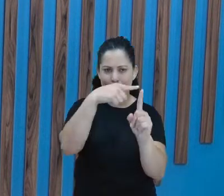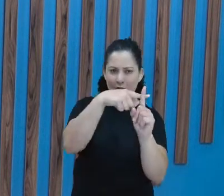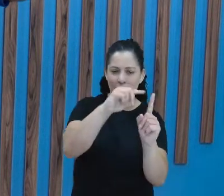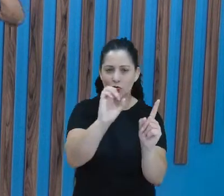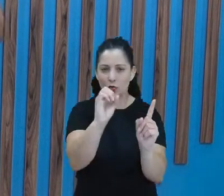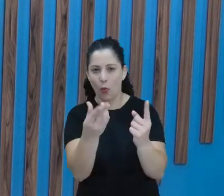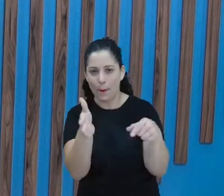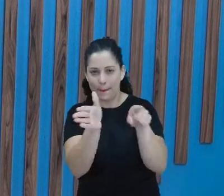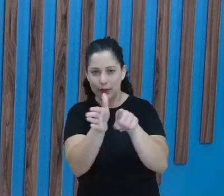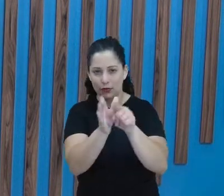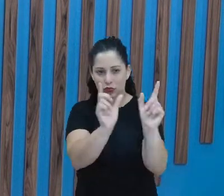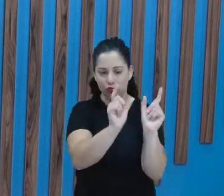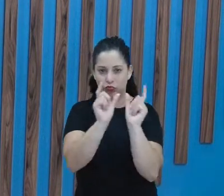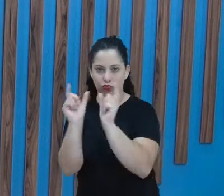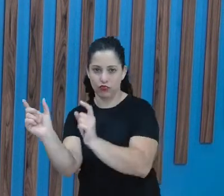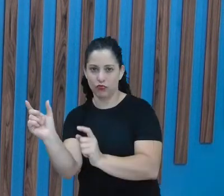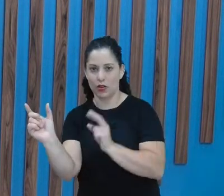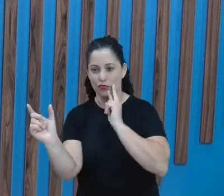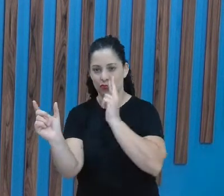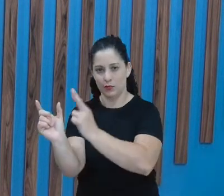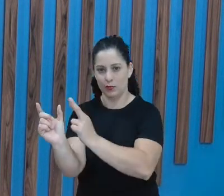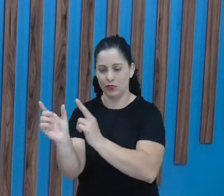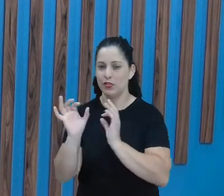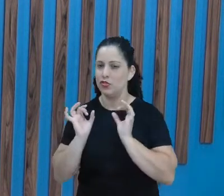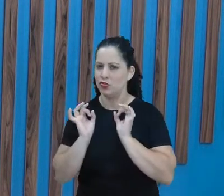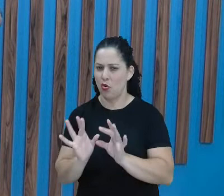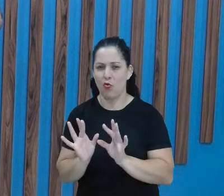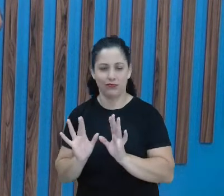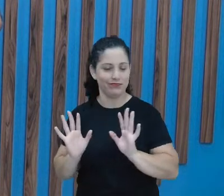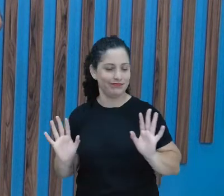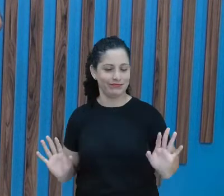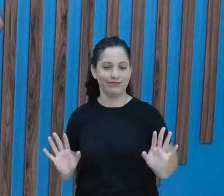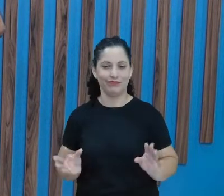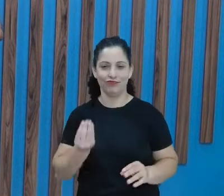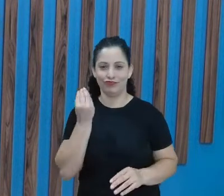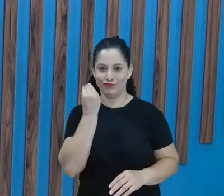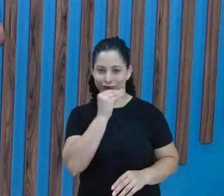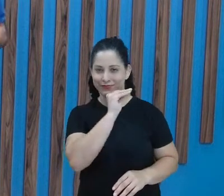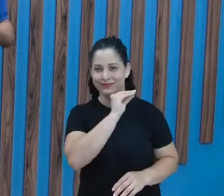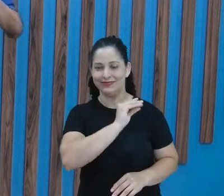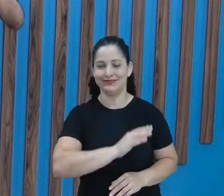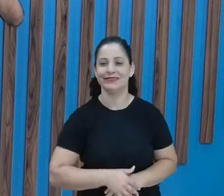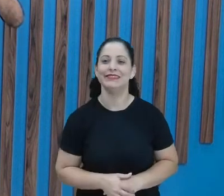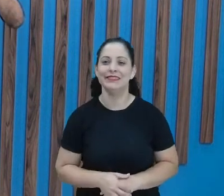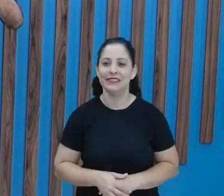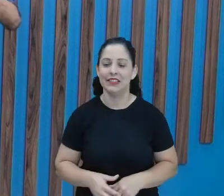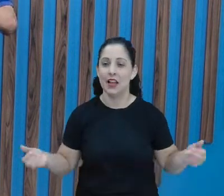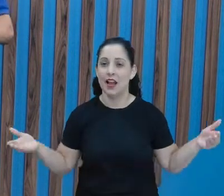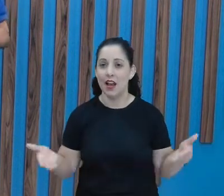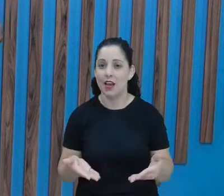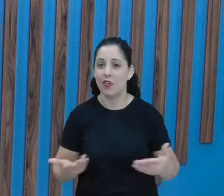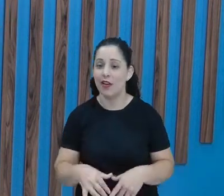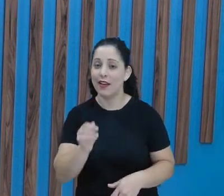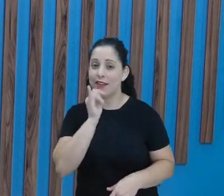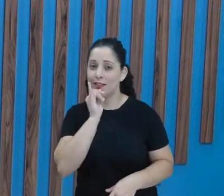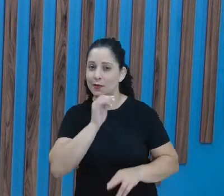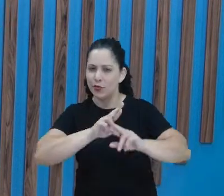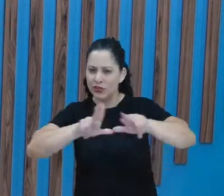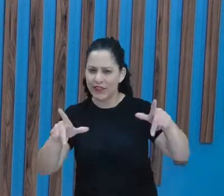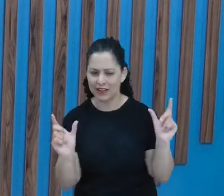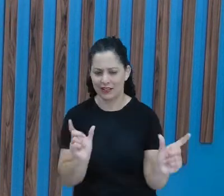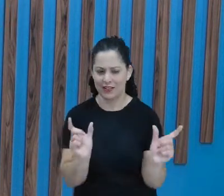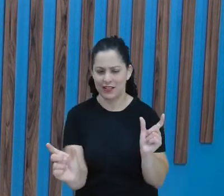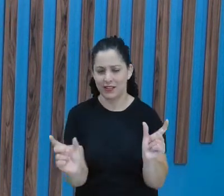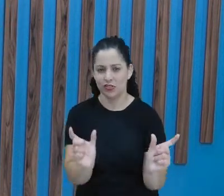soma os dois. Se for menos, você diminui os dois. Só isso, Ricardo. Só isso, beleza? Vou fazer agora um exemplo de denominadores